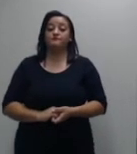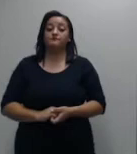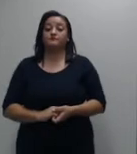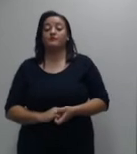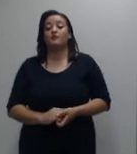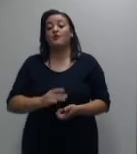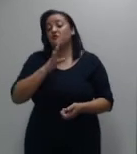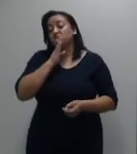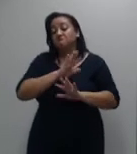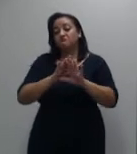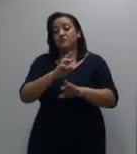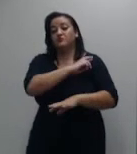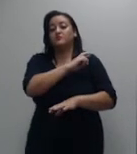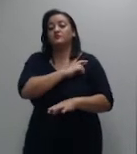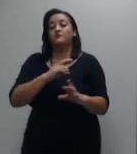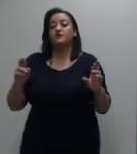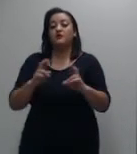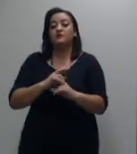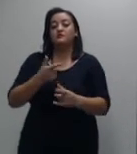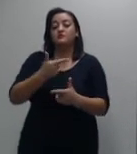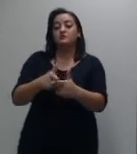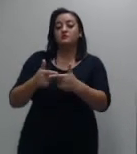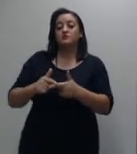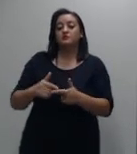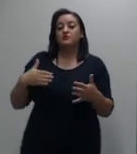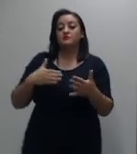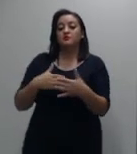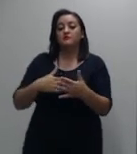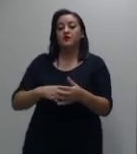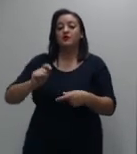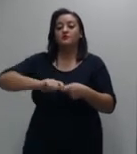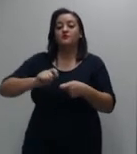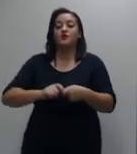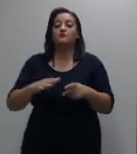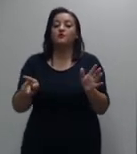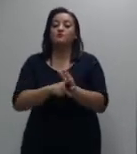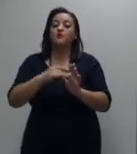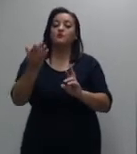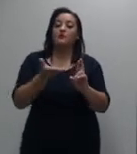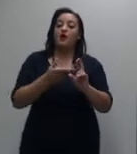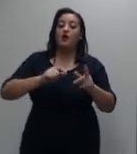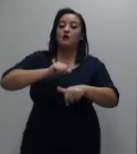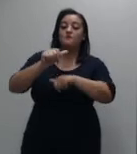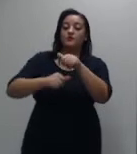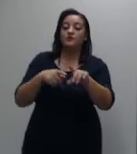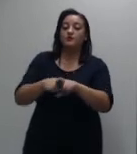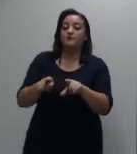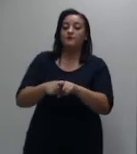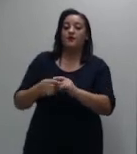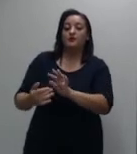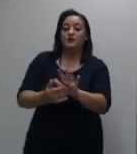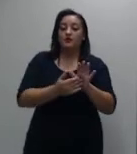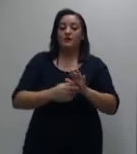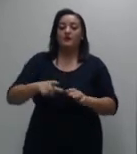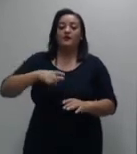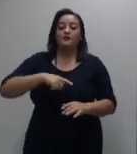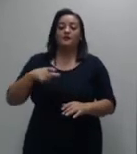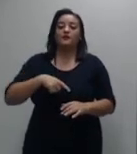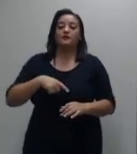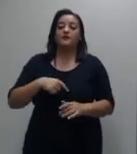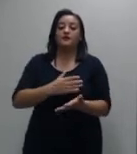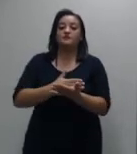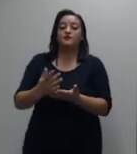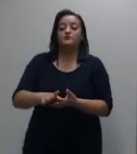silêncio do autor sobre o fato impeditivo deduzido pelo réu implica o mesmo efeito que se tem a partir do